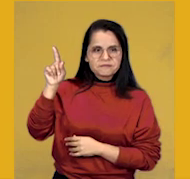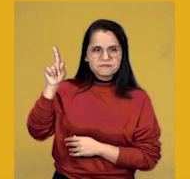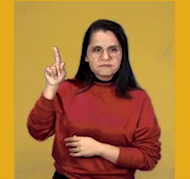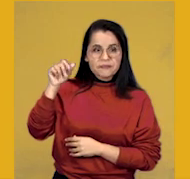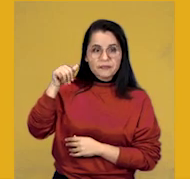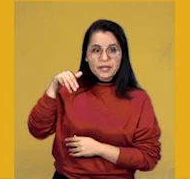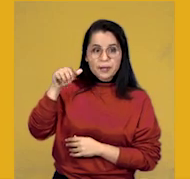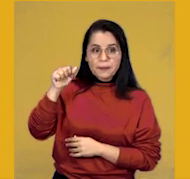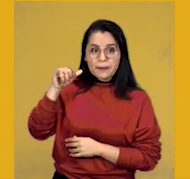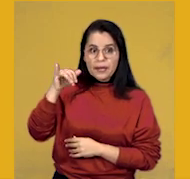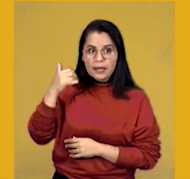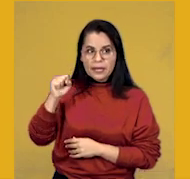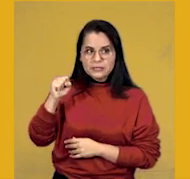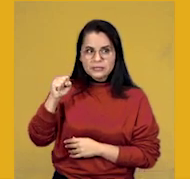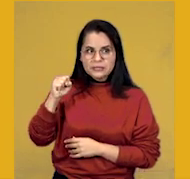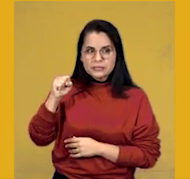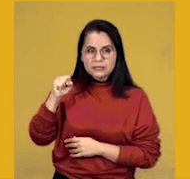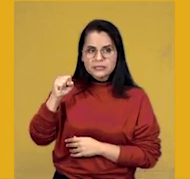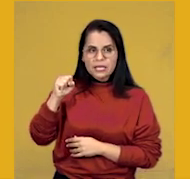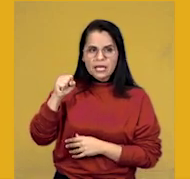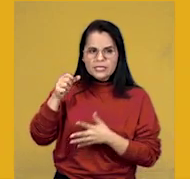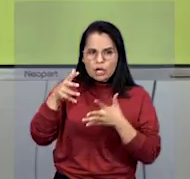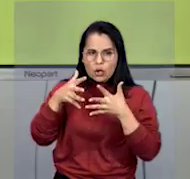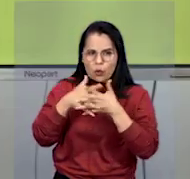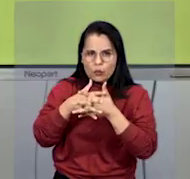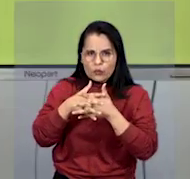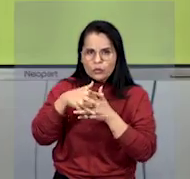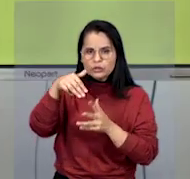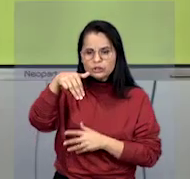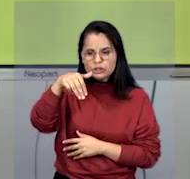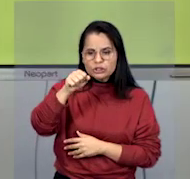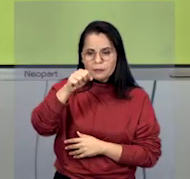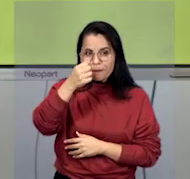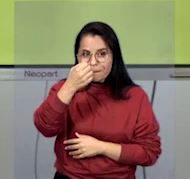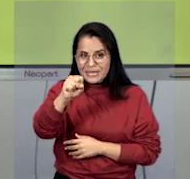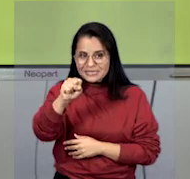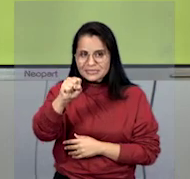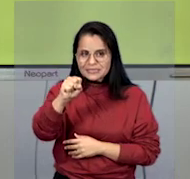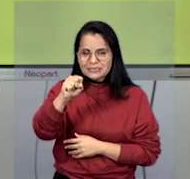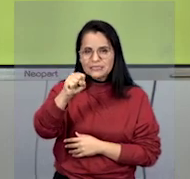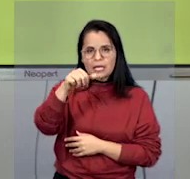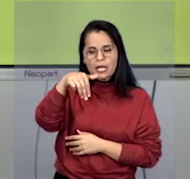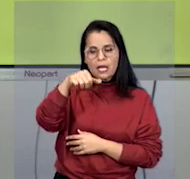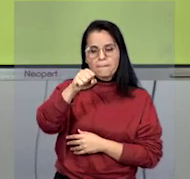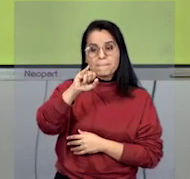Presta atenção, tem muita gente que erra escrevendo, confunde mas com mais.